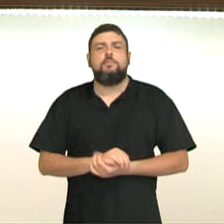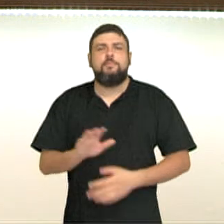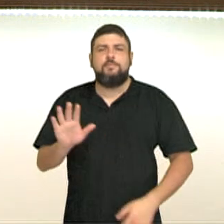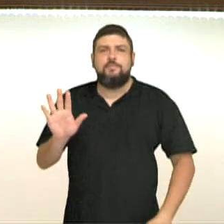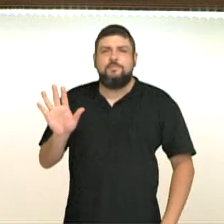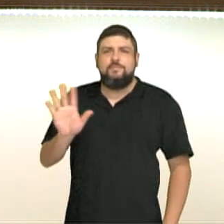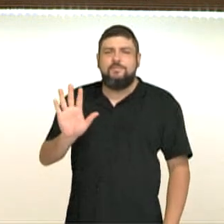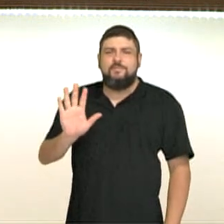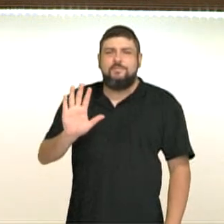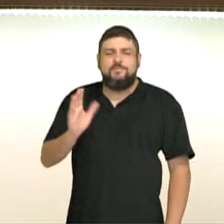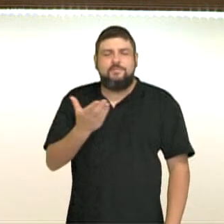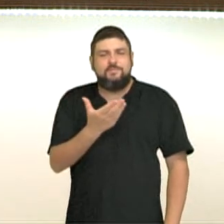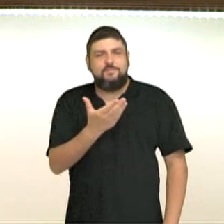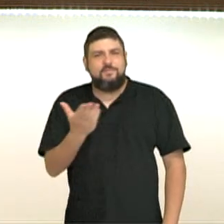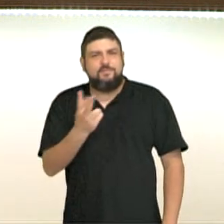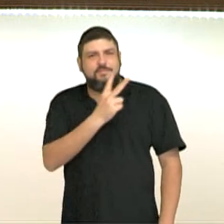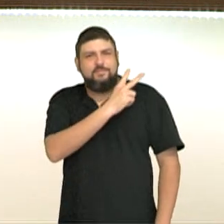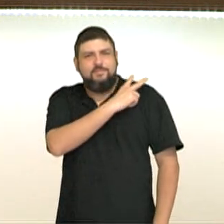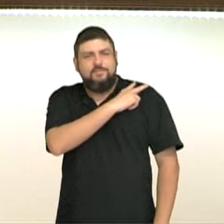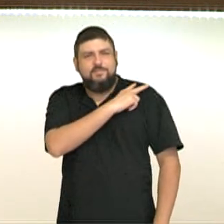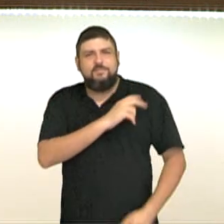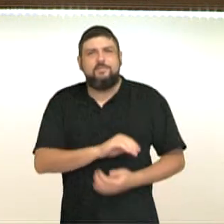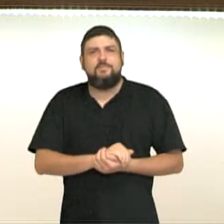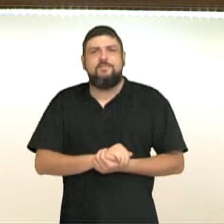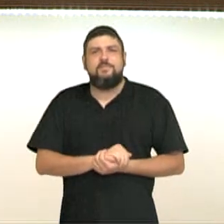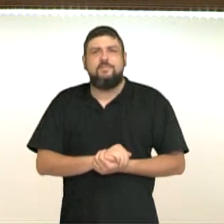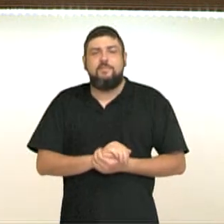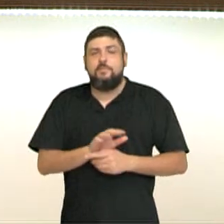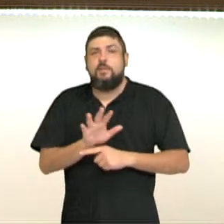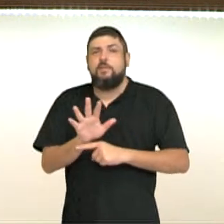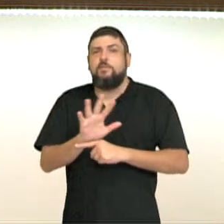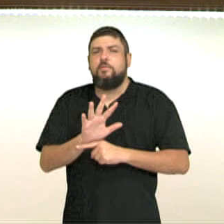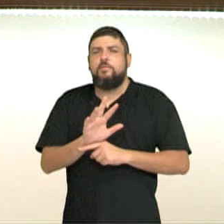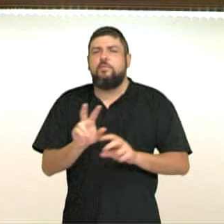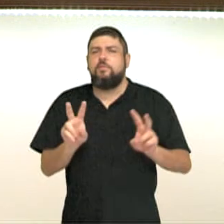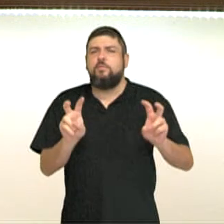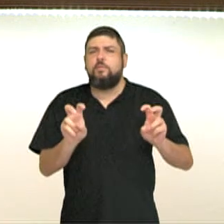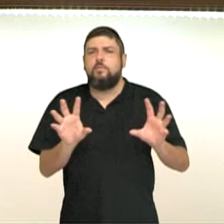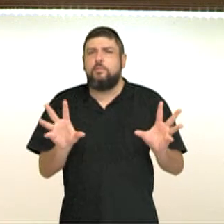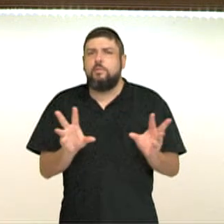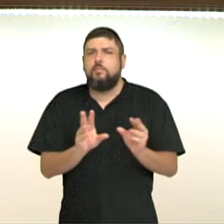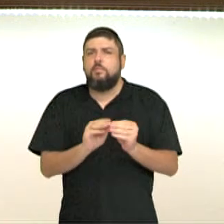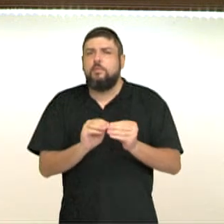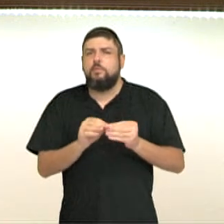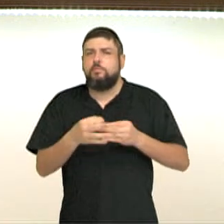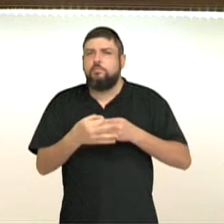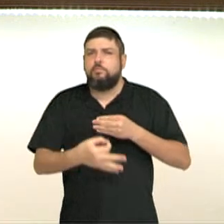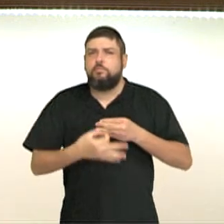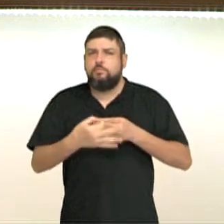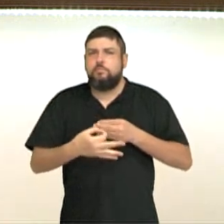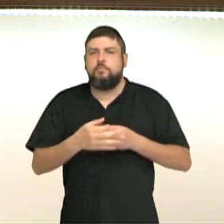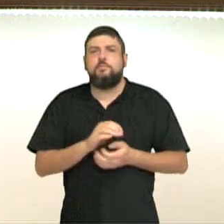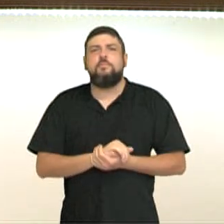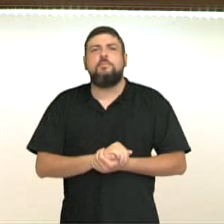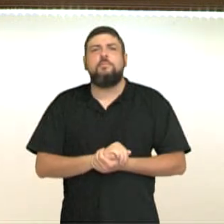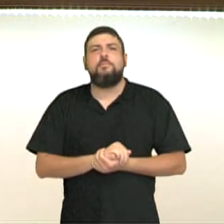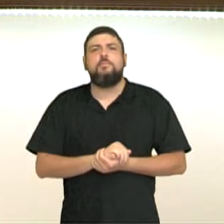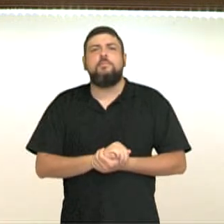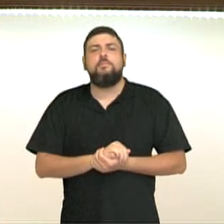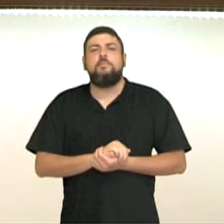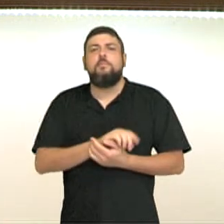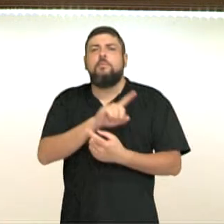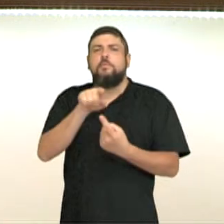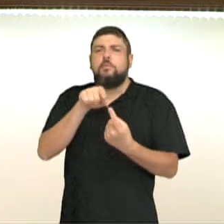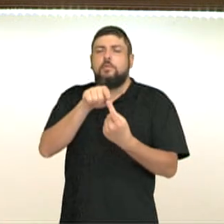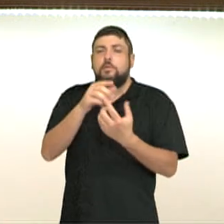Olá, estudantes da segunda série! Nesse vídeo vamos falar sobre resenha. Objetivos da aula: identificar